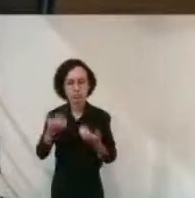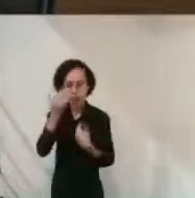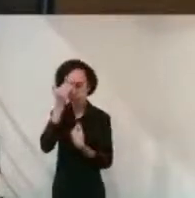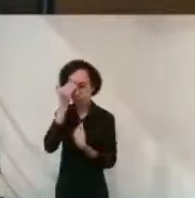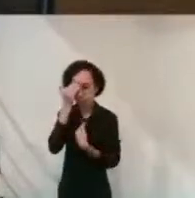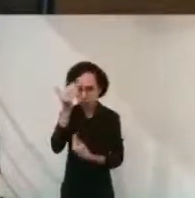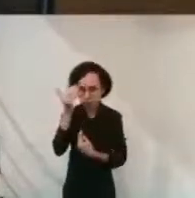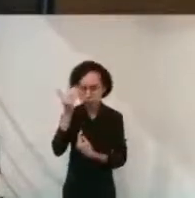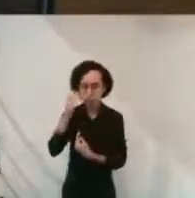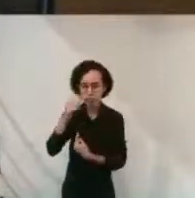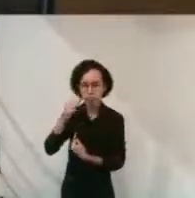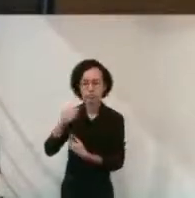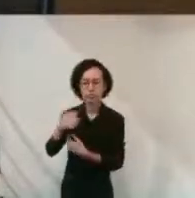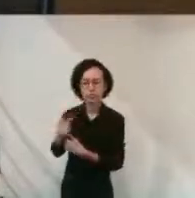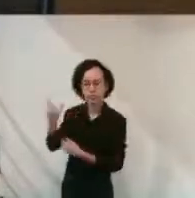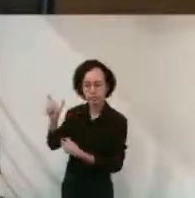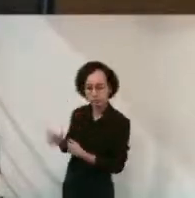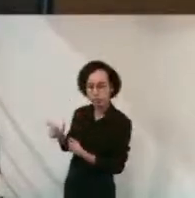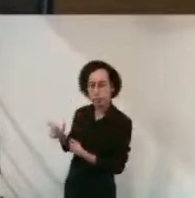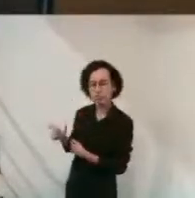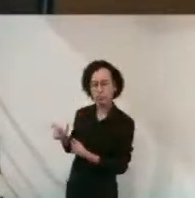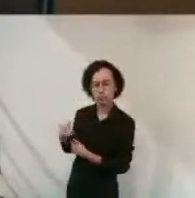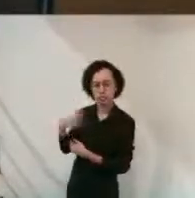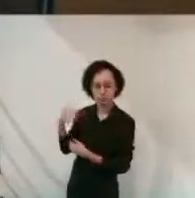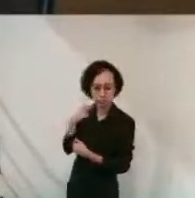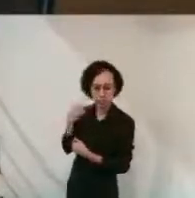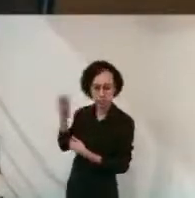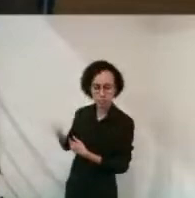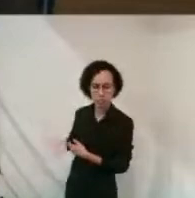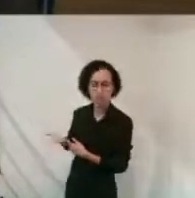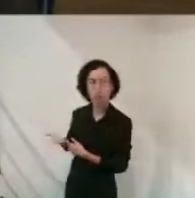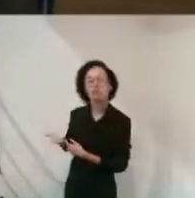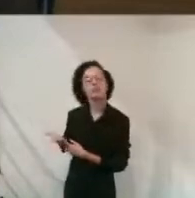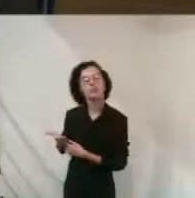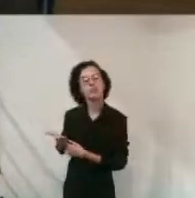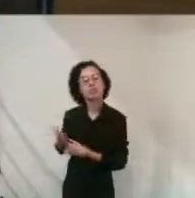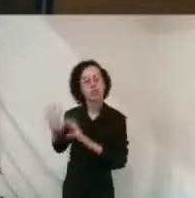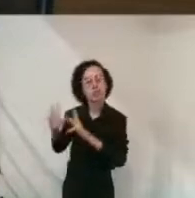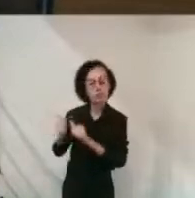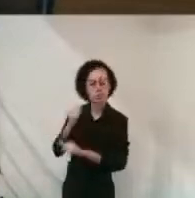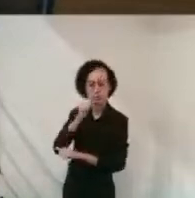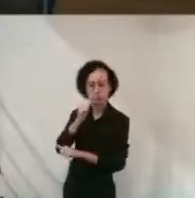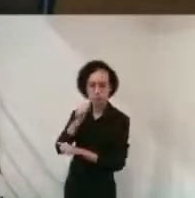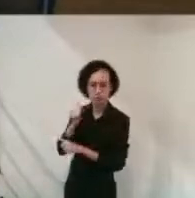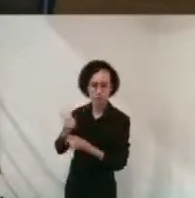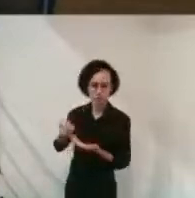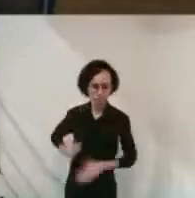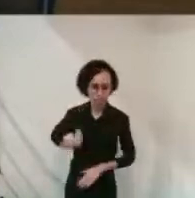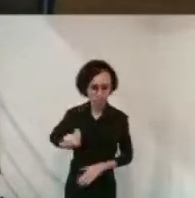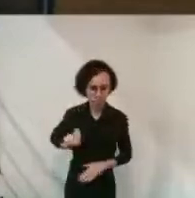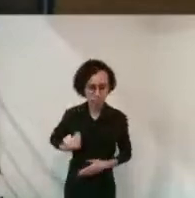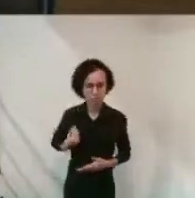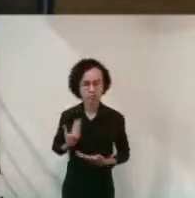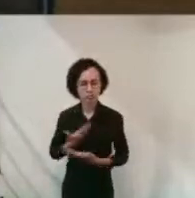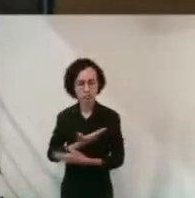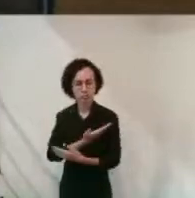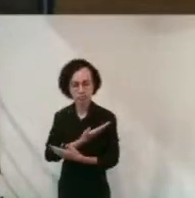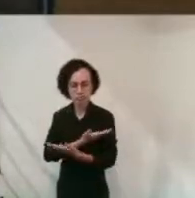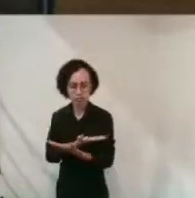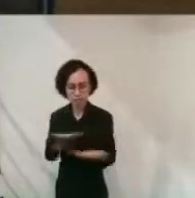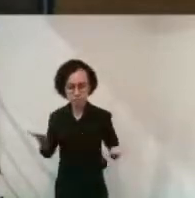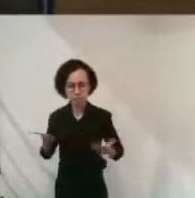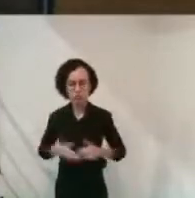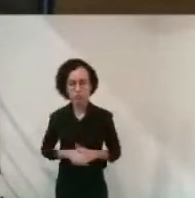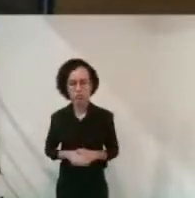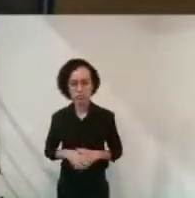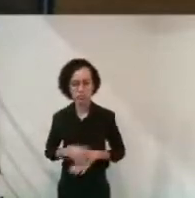agradecer a doutora Tarsila também, saudá-la em nome dela, todas as mulheres aqui, os nossos colegas. Eu